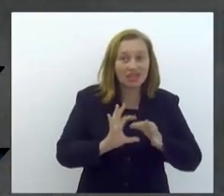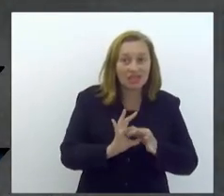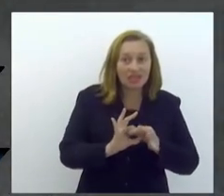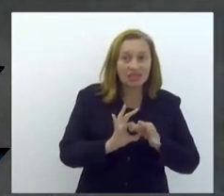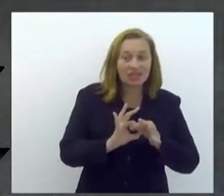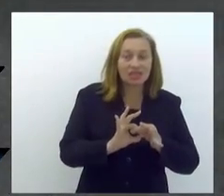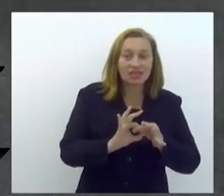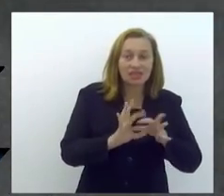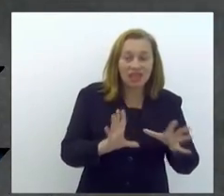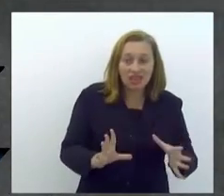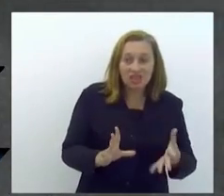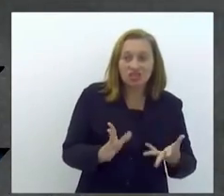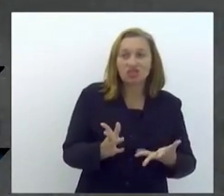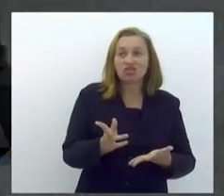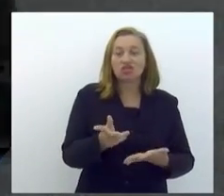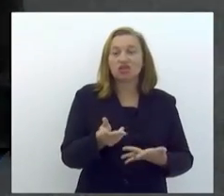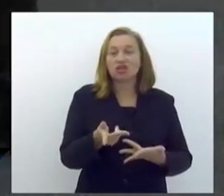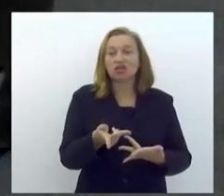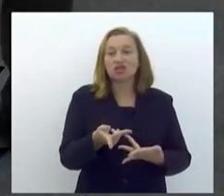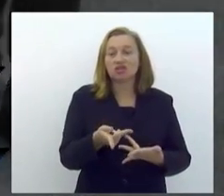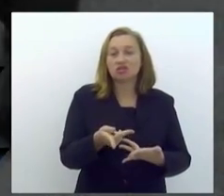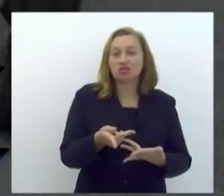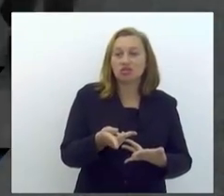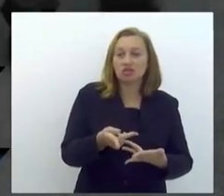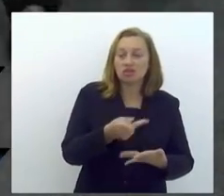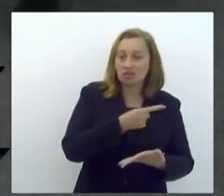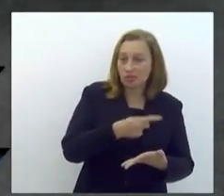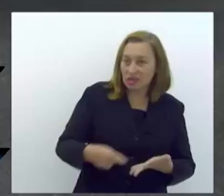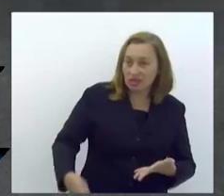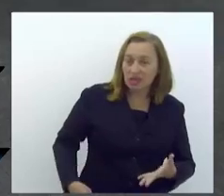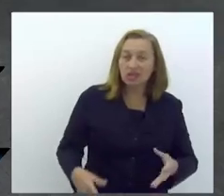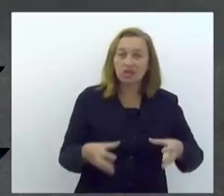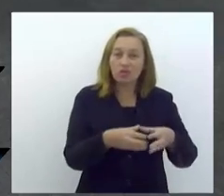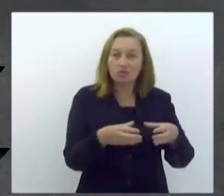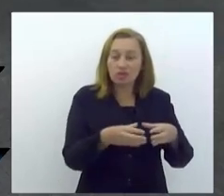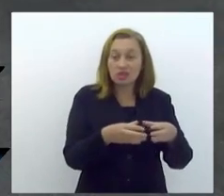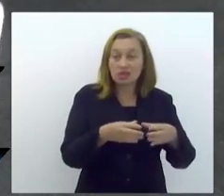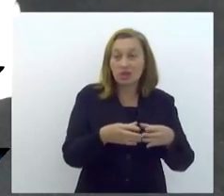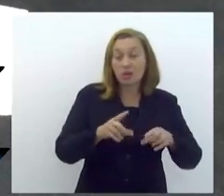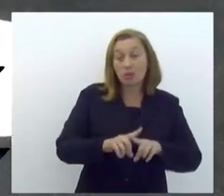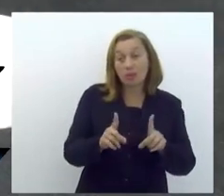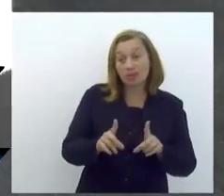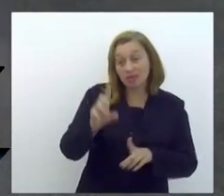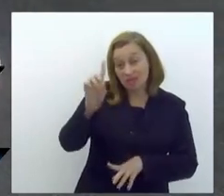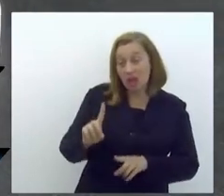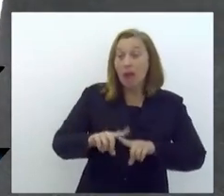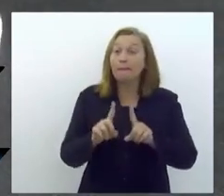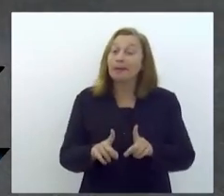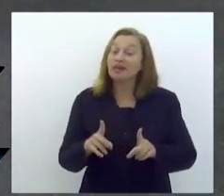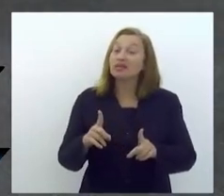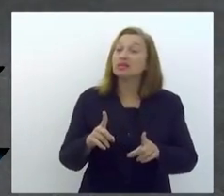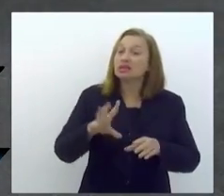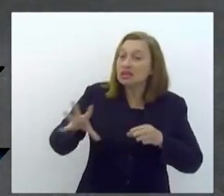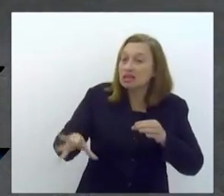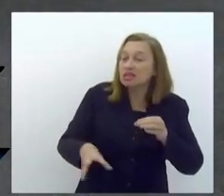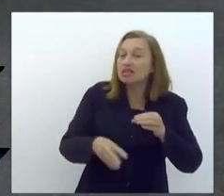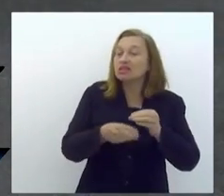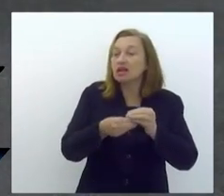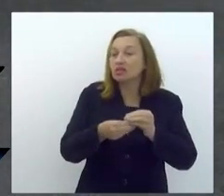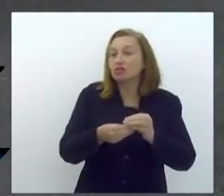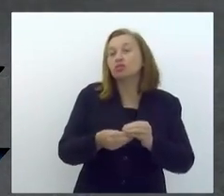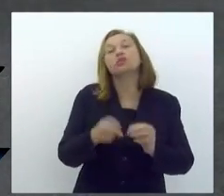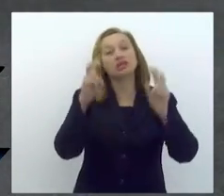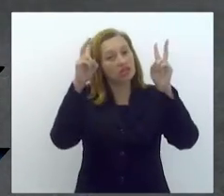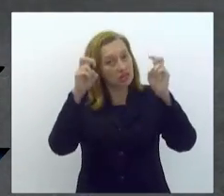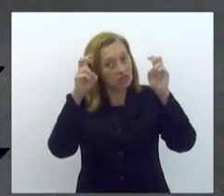presidir uma comissão para ocupar um espaço importante na mesa diretora mas certeza que seriam dentro dessas temáticas